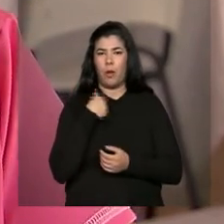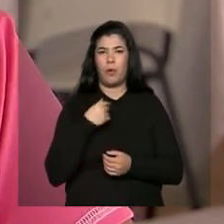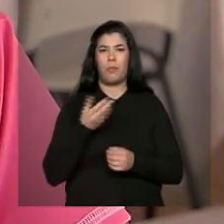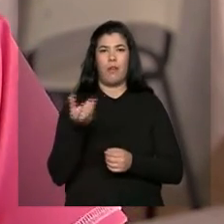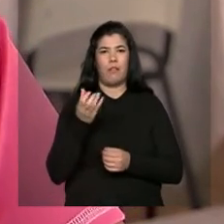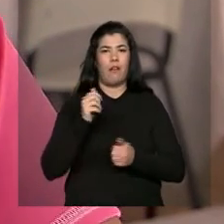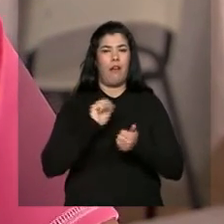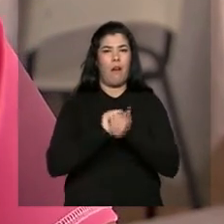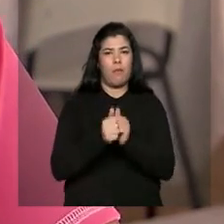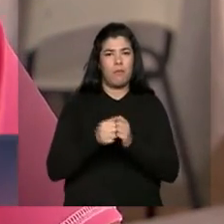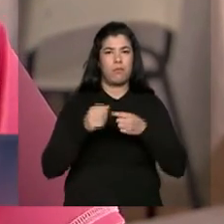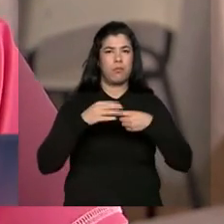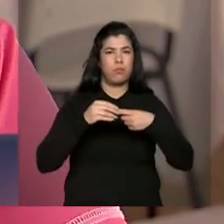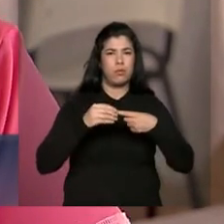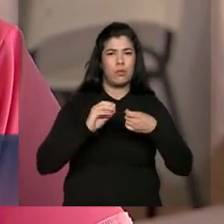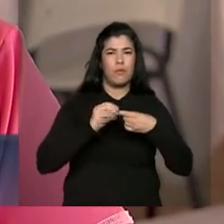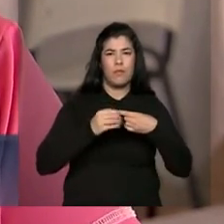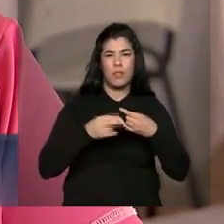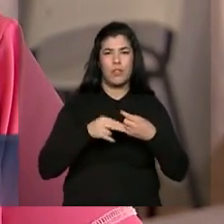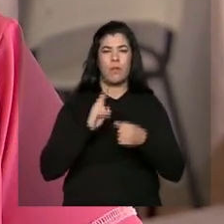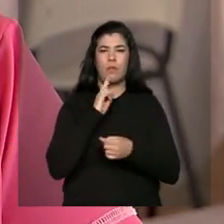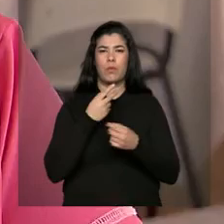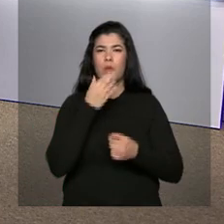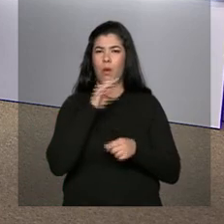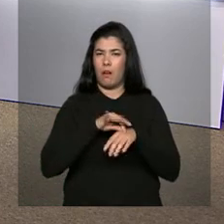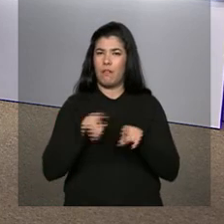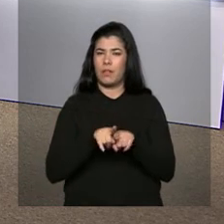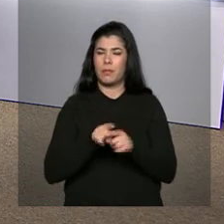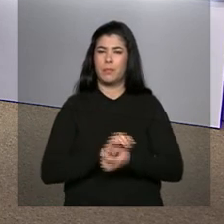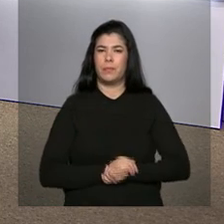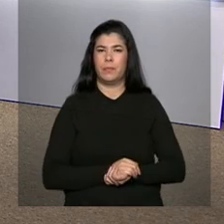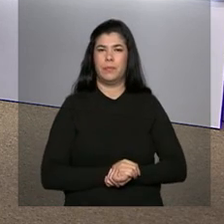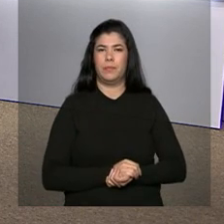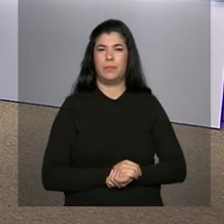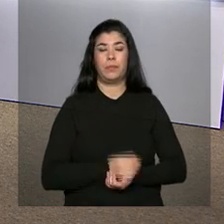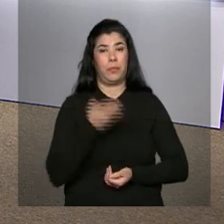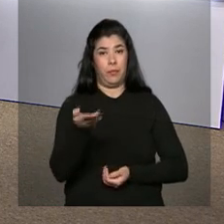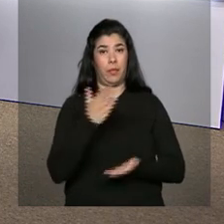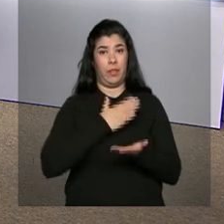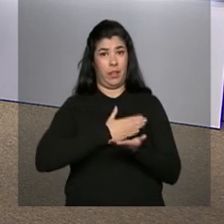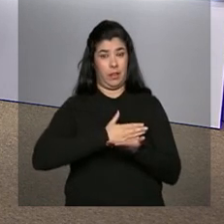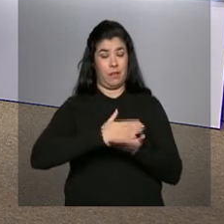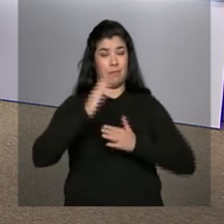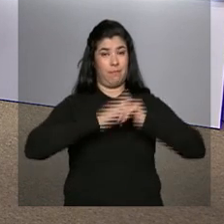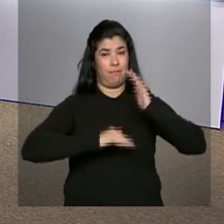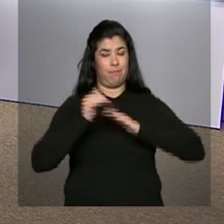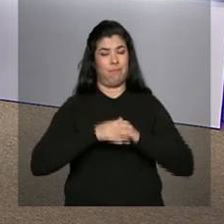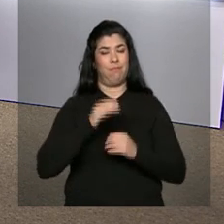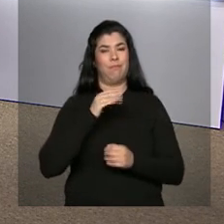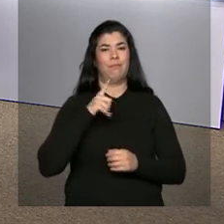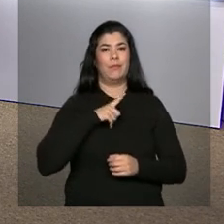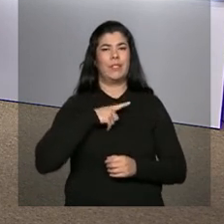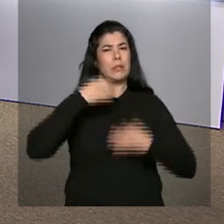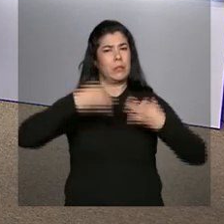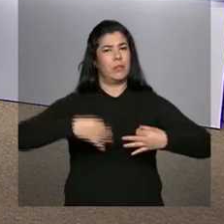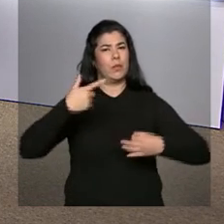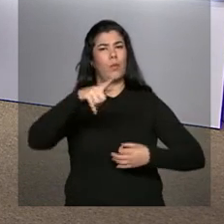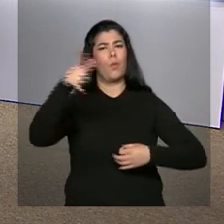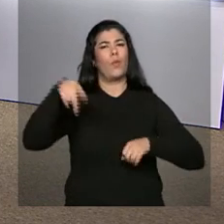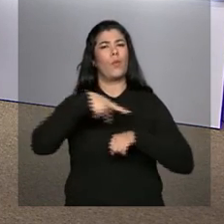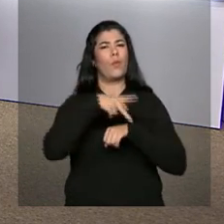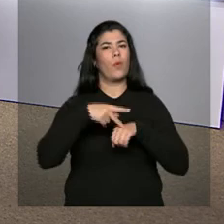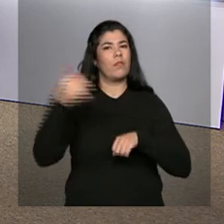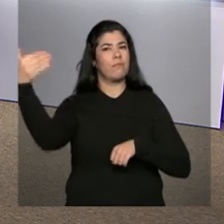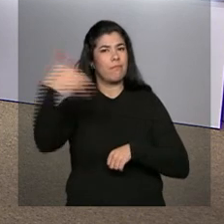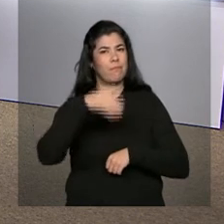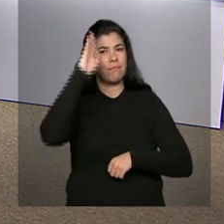arroz, feijão e verdura, mas carne tem todos os dias. Essa iniciativa vem dando tão certo que outros países já vieram